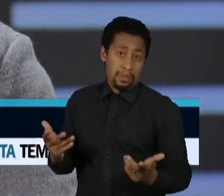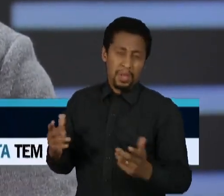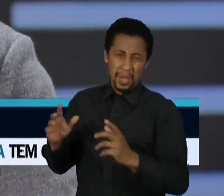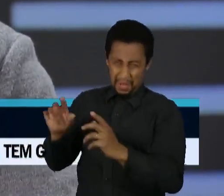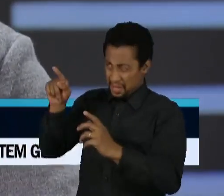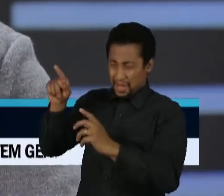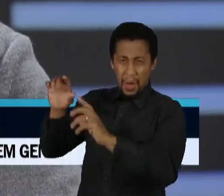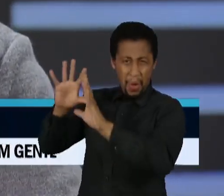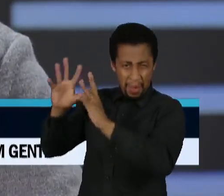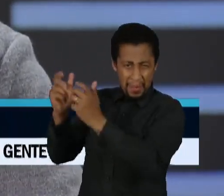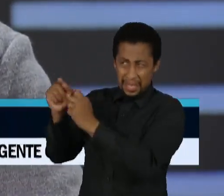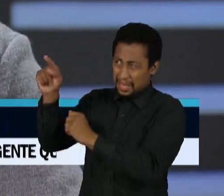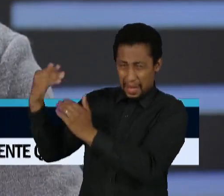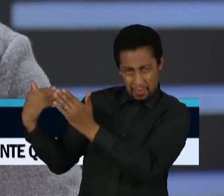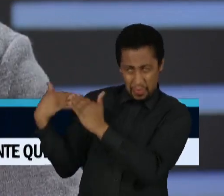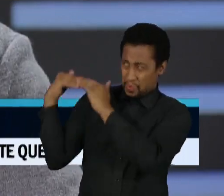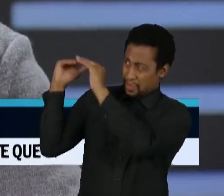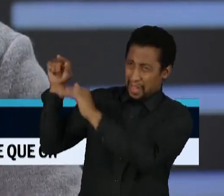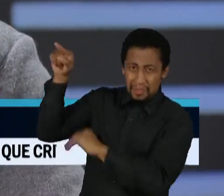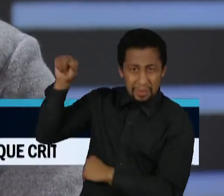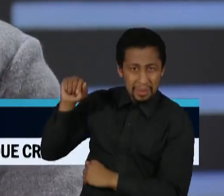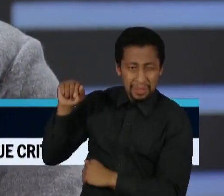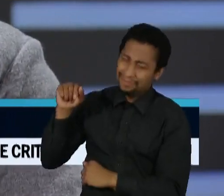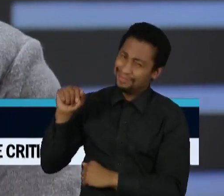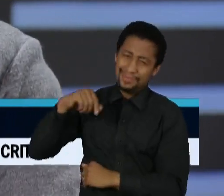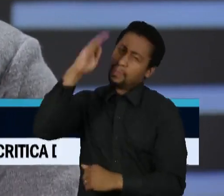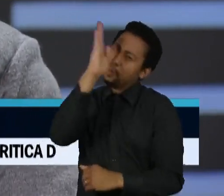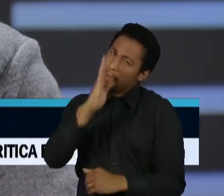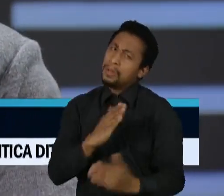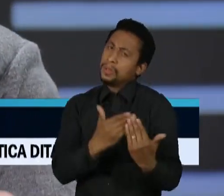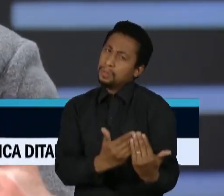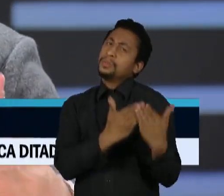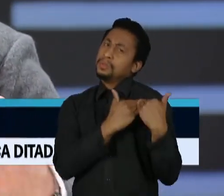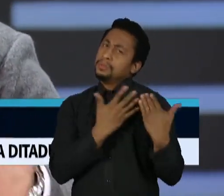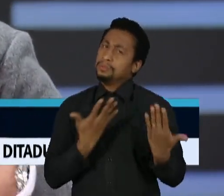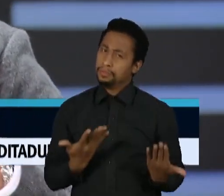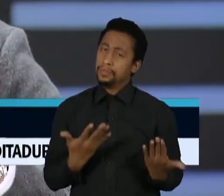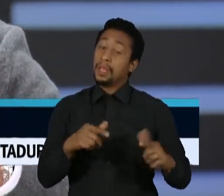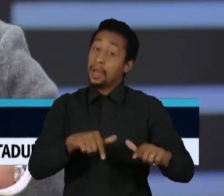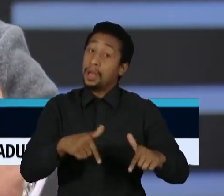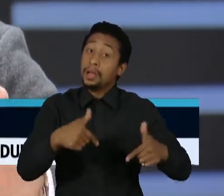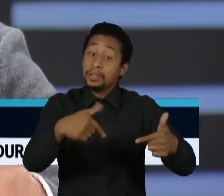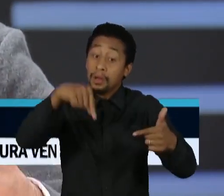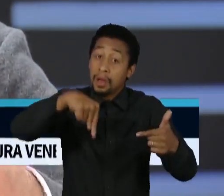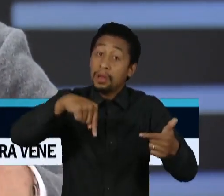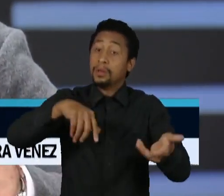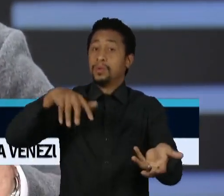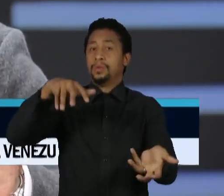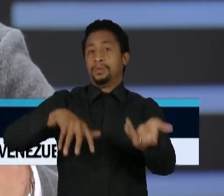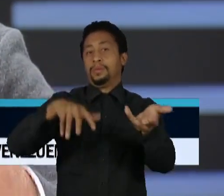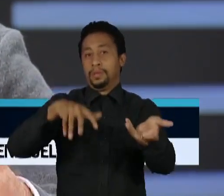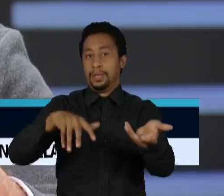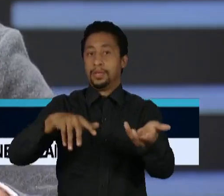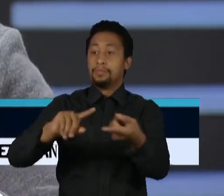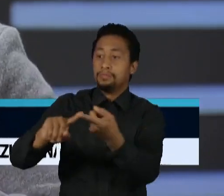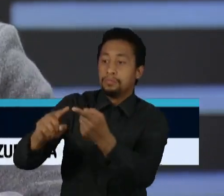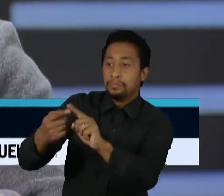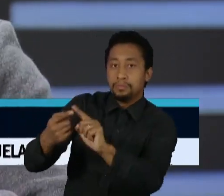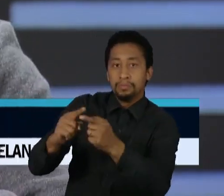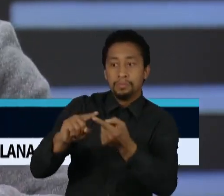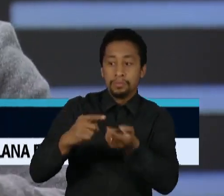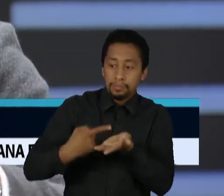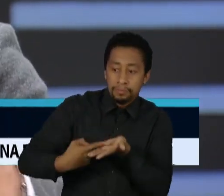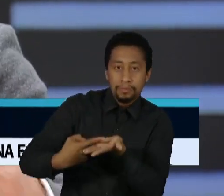esse espaço nós teremos que dar no nosso congresso ou nas articulações que foram possíveis ser